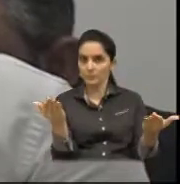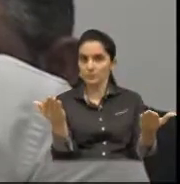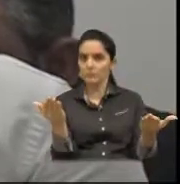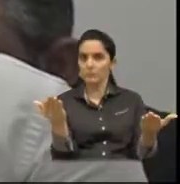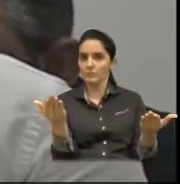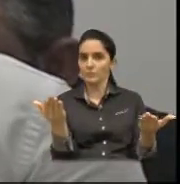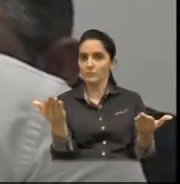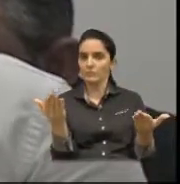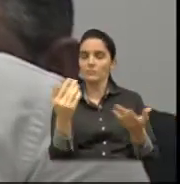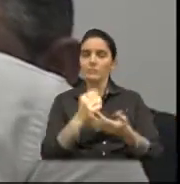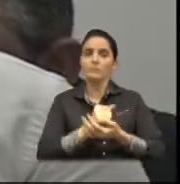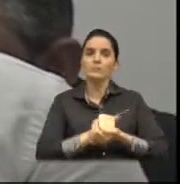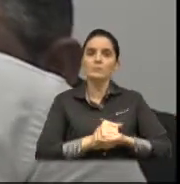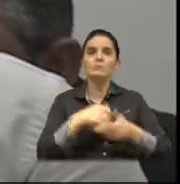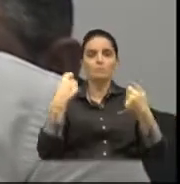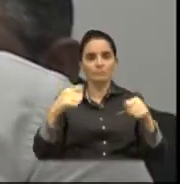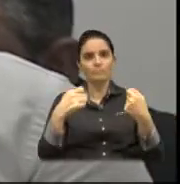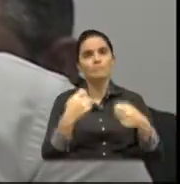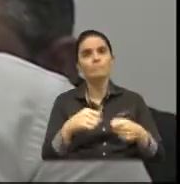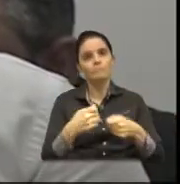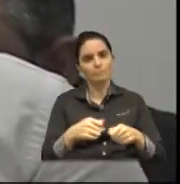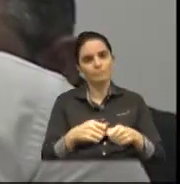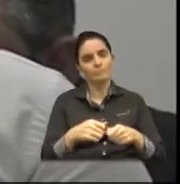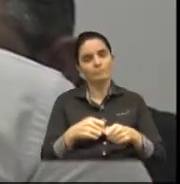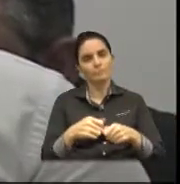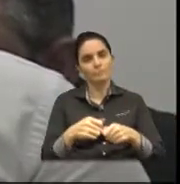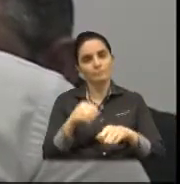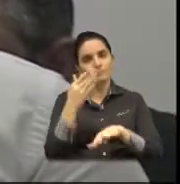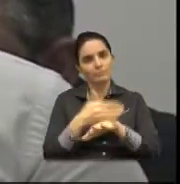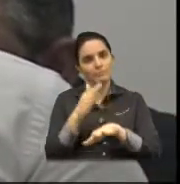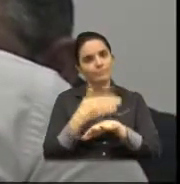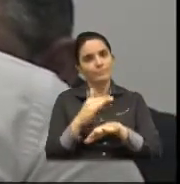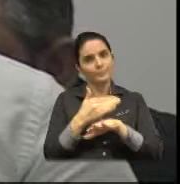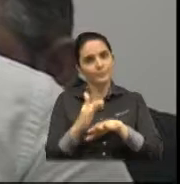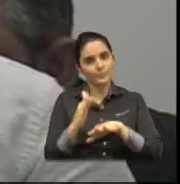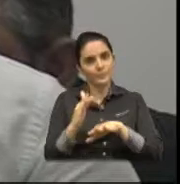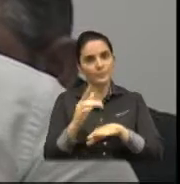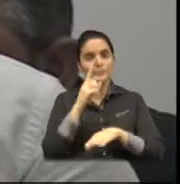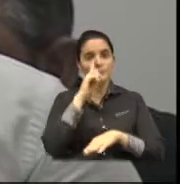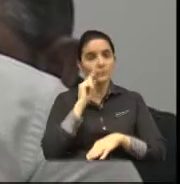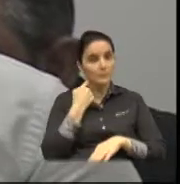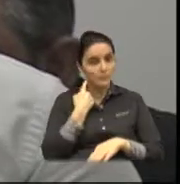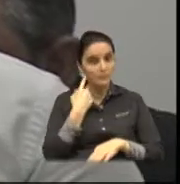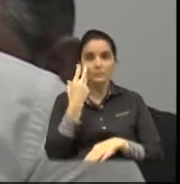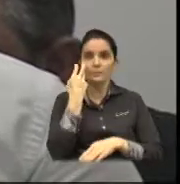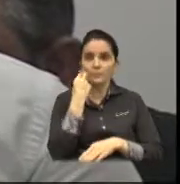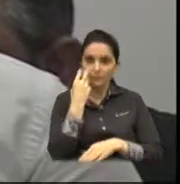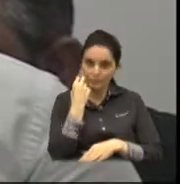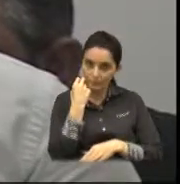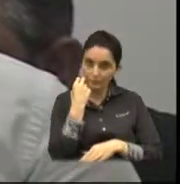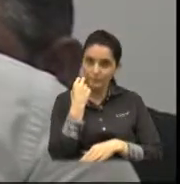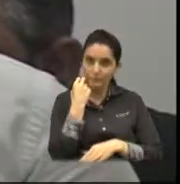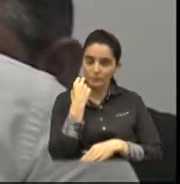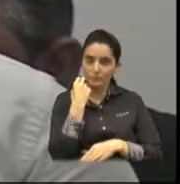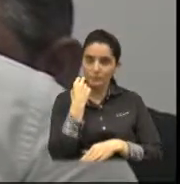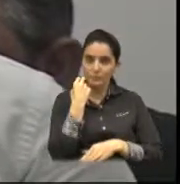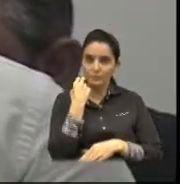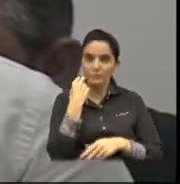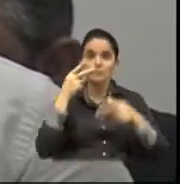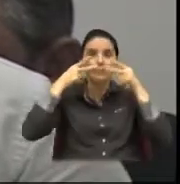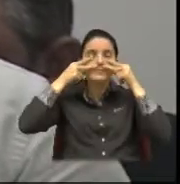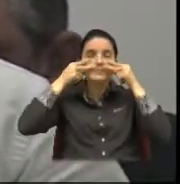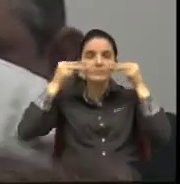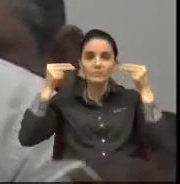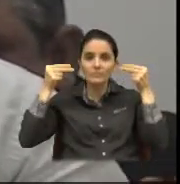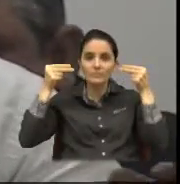deveríamos praticar. Não é? Eu adotei, por incrível que pareça, um gato. Eu fui